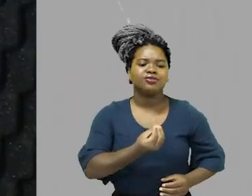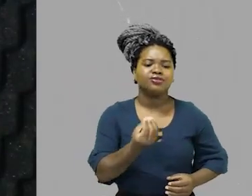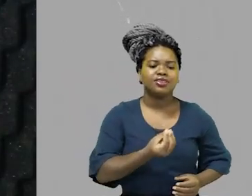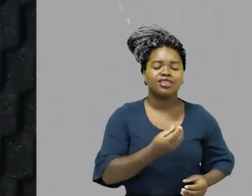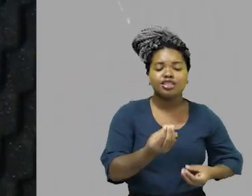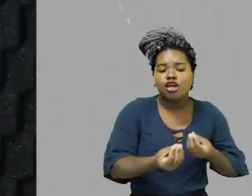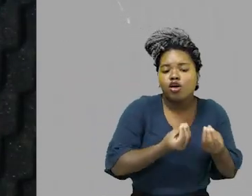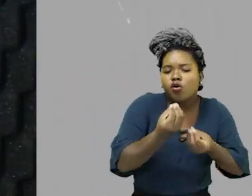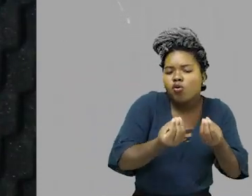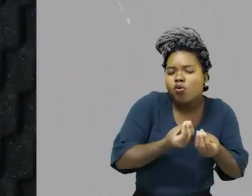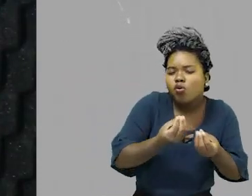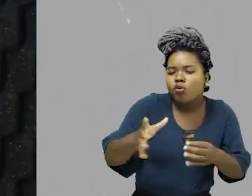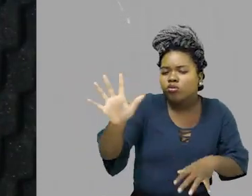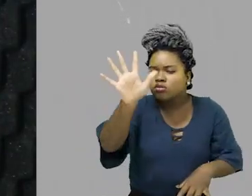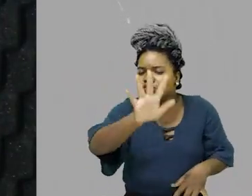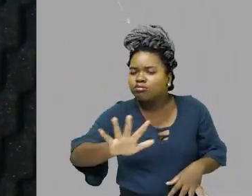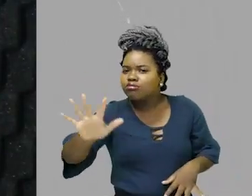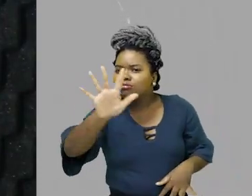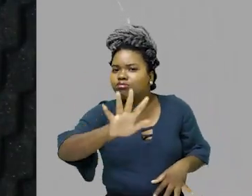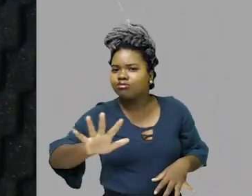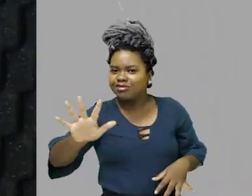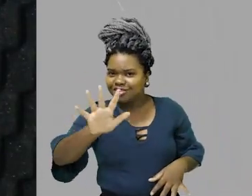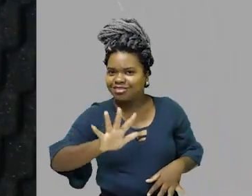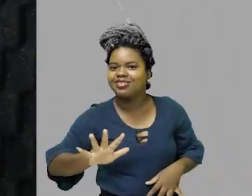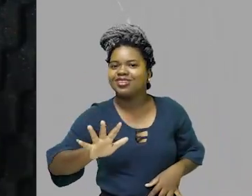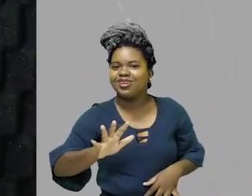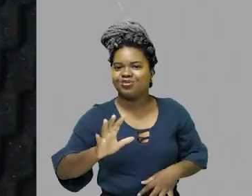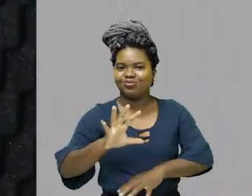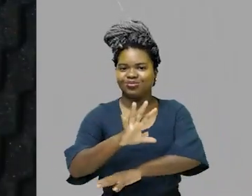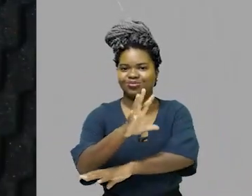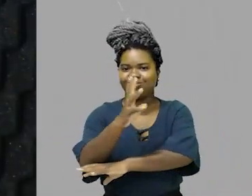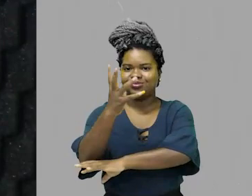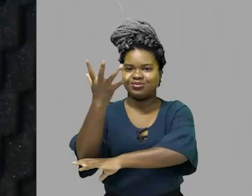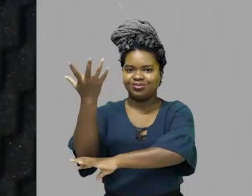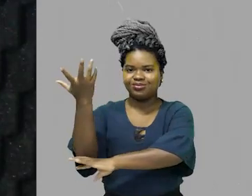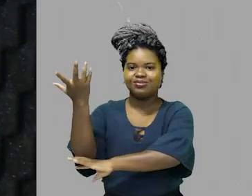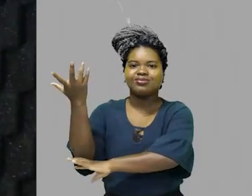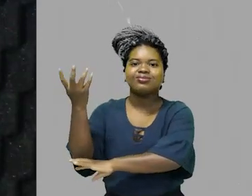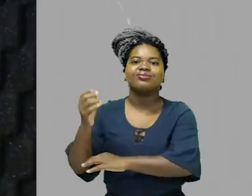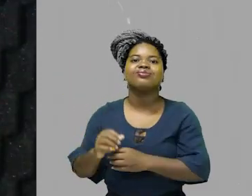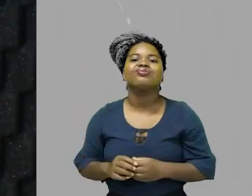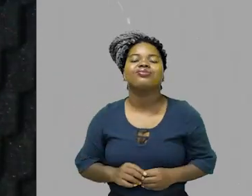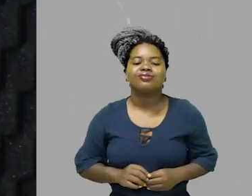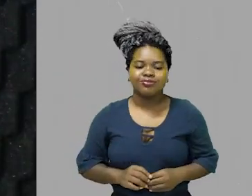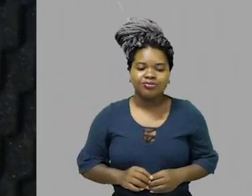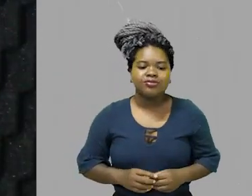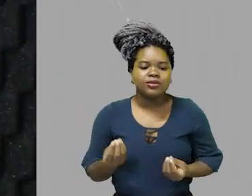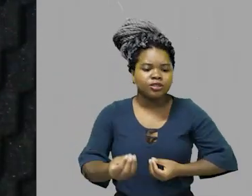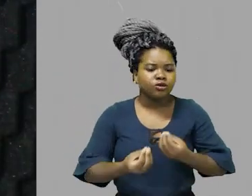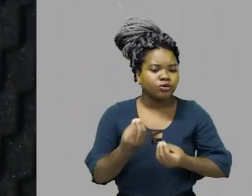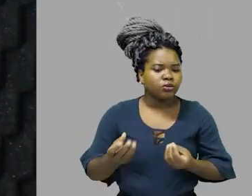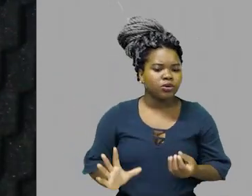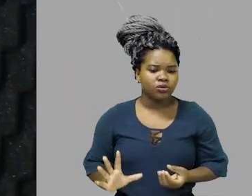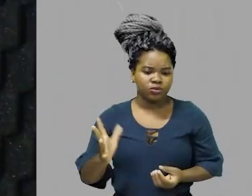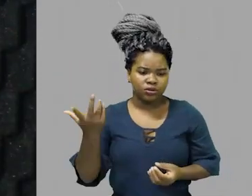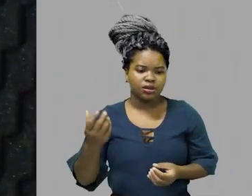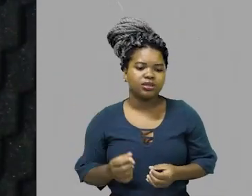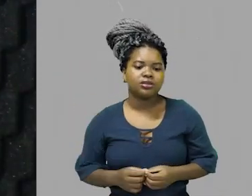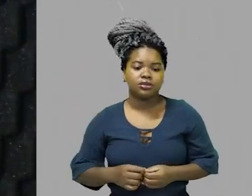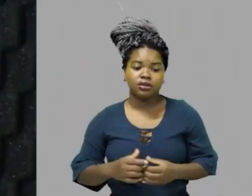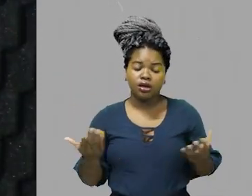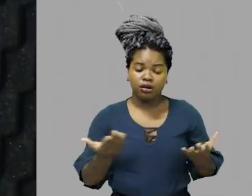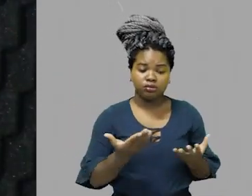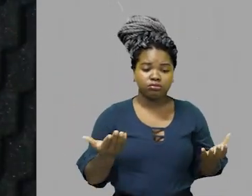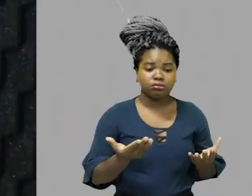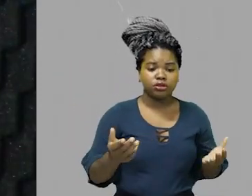as plantas elas têm um ciclo de vida que é comum a todas elas. E aí nós vamos ver como é que funciona esse ciclo. E aí eu quero falar